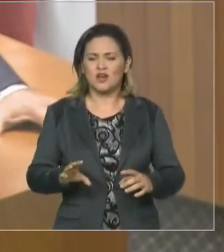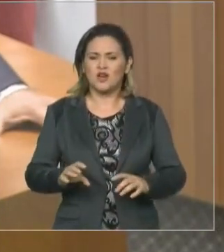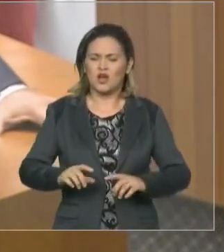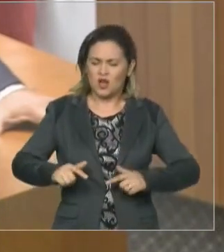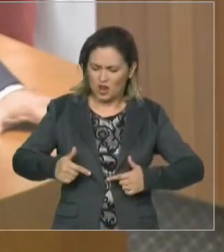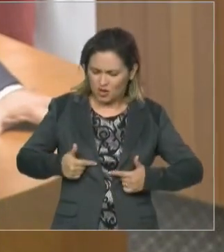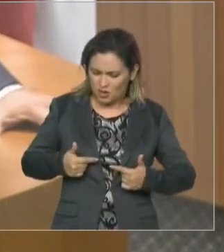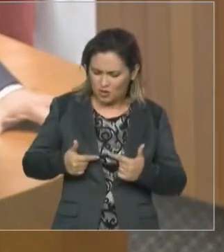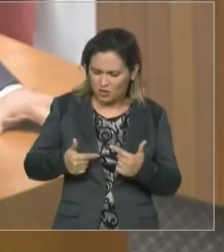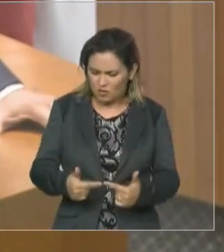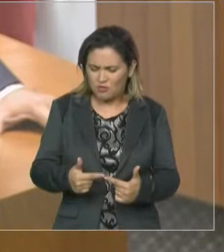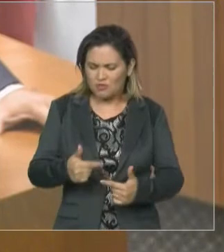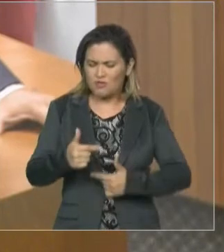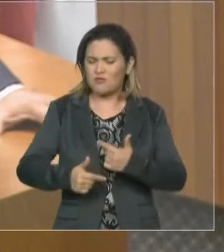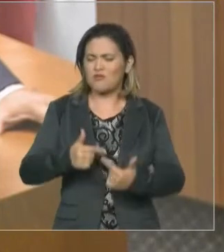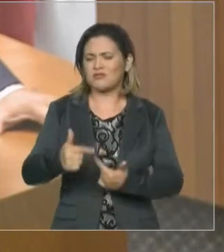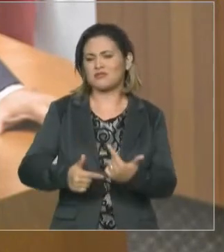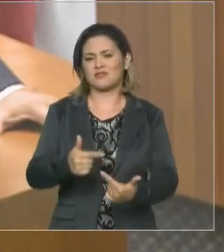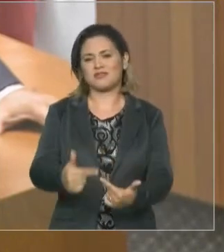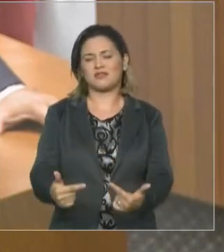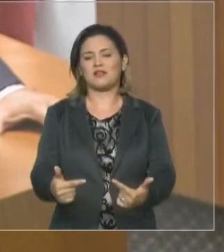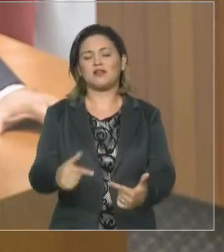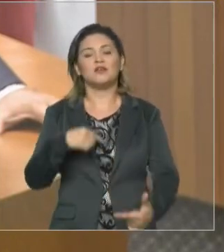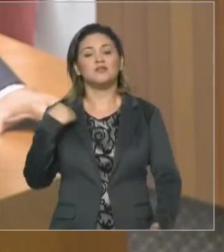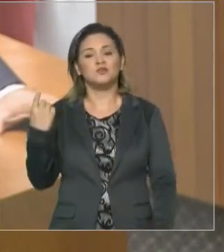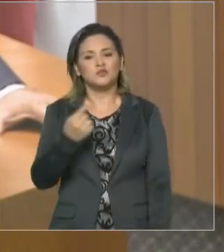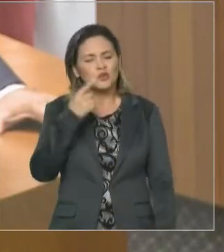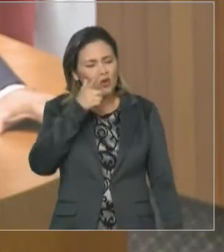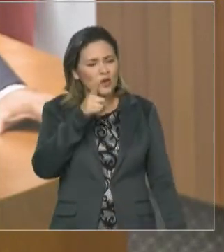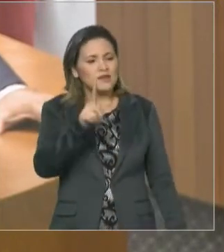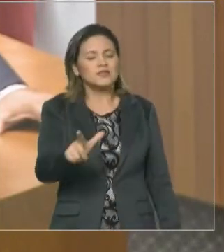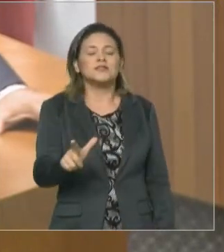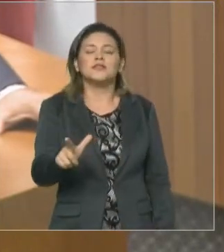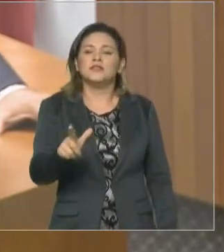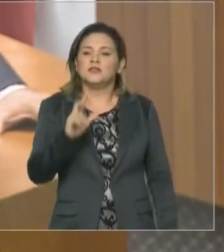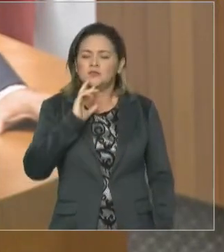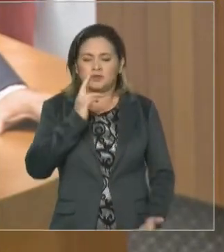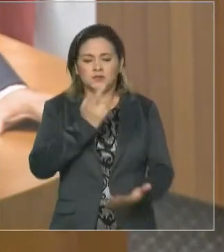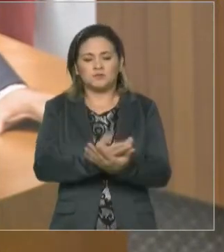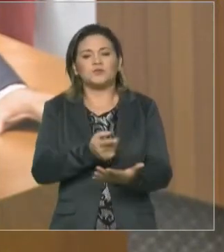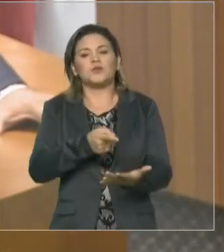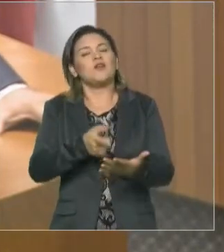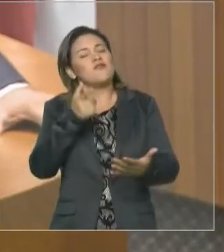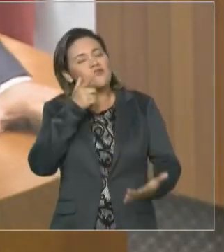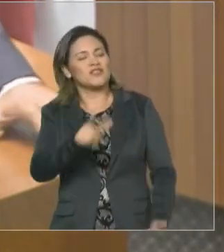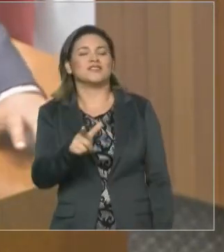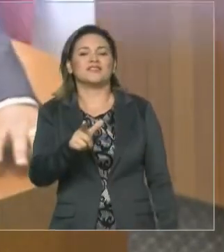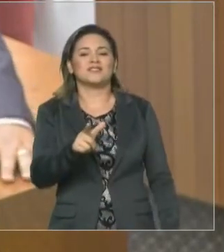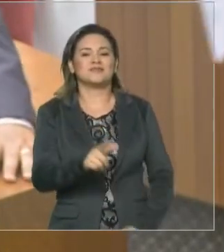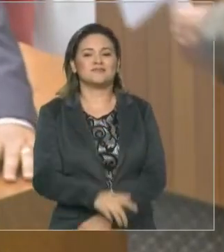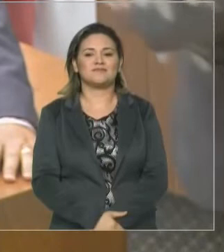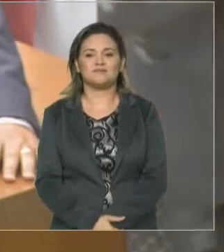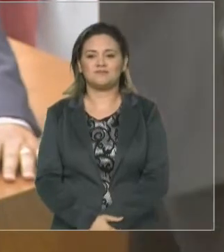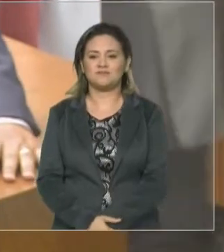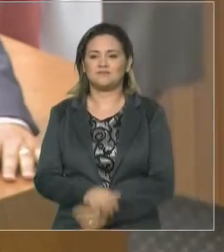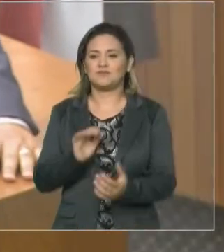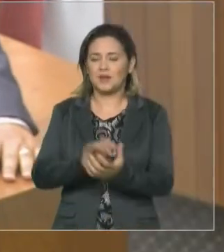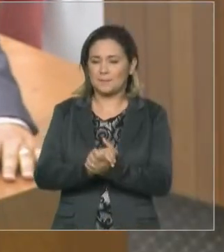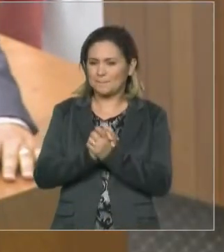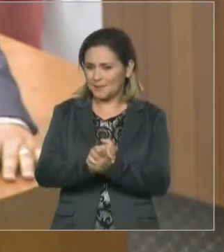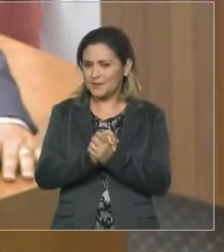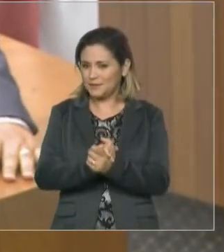se rendem é que a gente consegue esse resultado de superação. Faço questão de parabenizar,